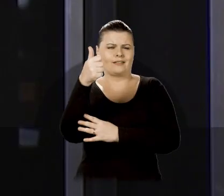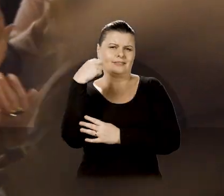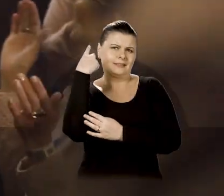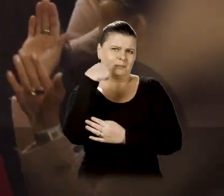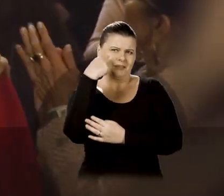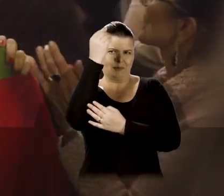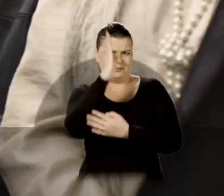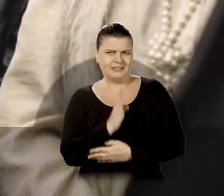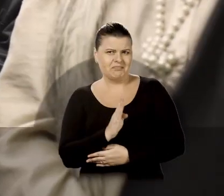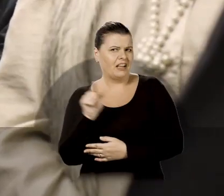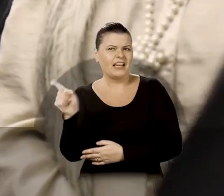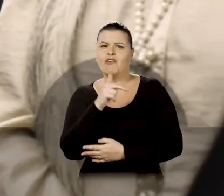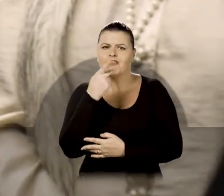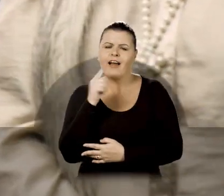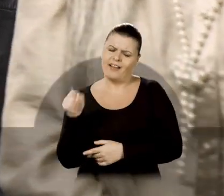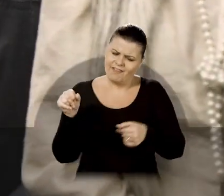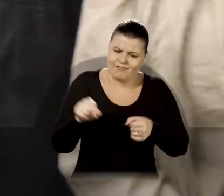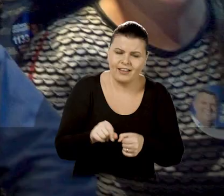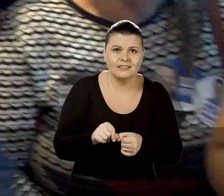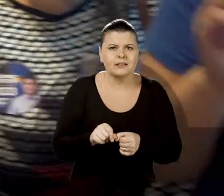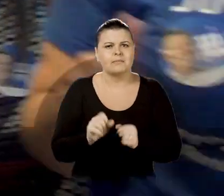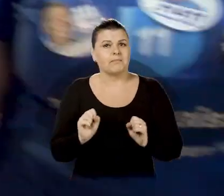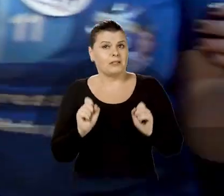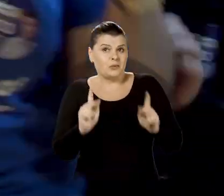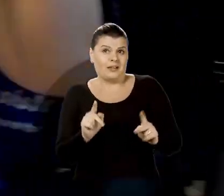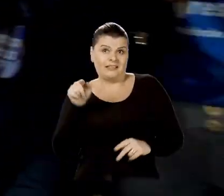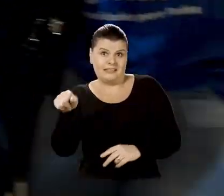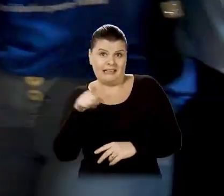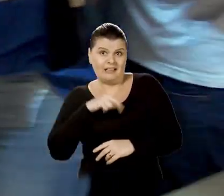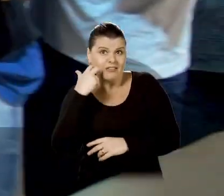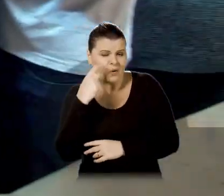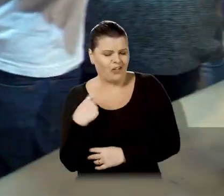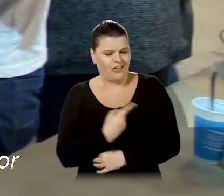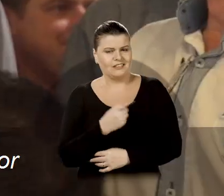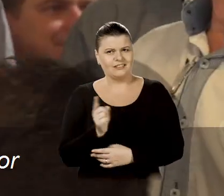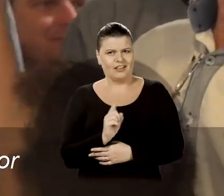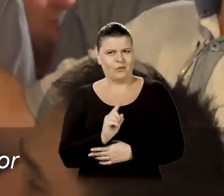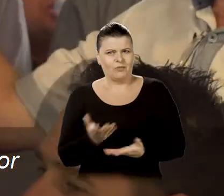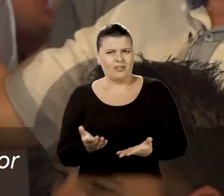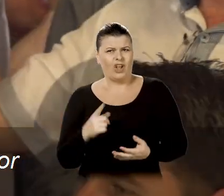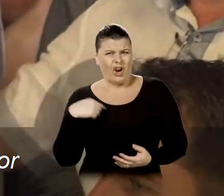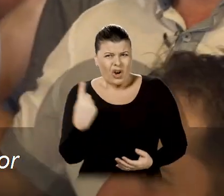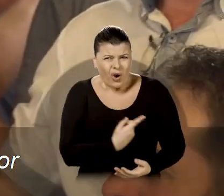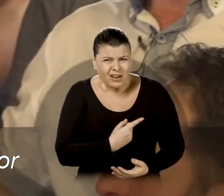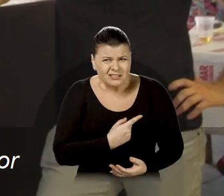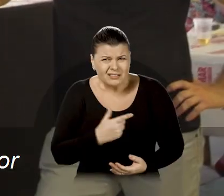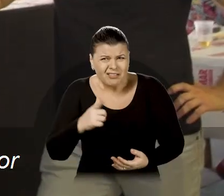do país não é de falar, é de fazer. Mas tudo bem, se ele tem vergonha, a gente não tem. Vamos nos